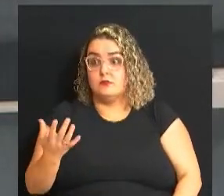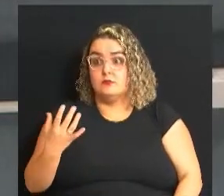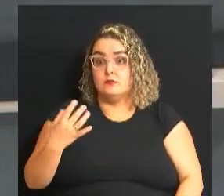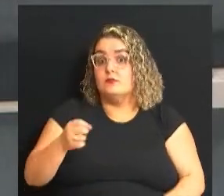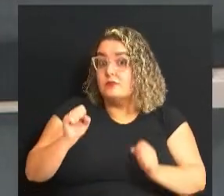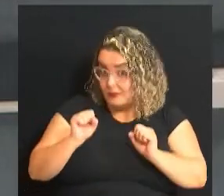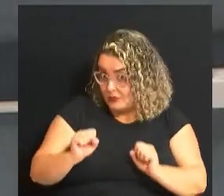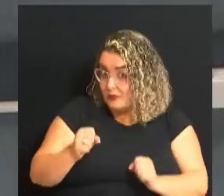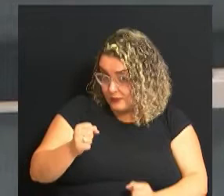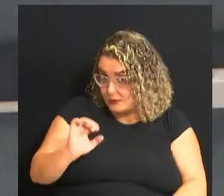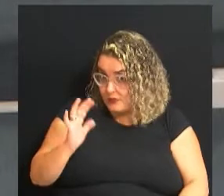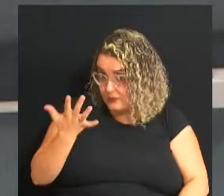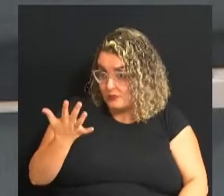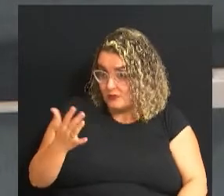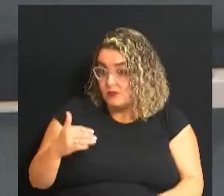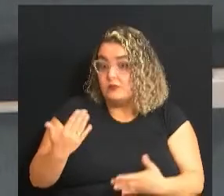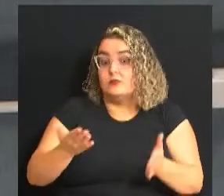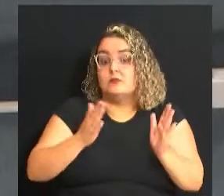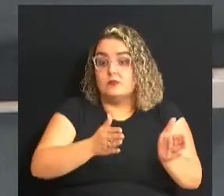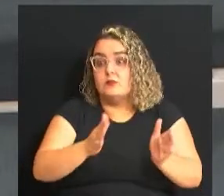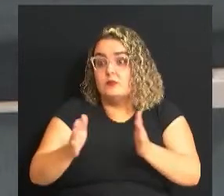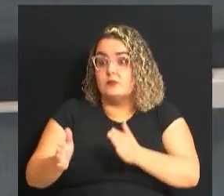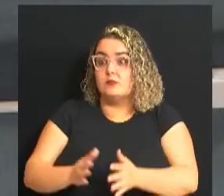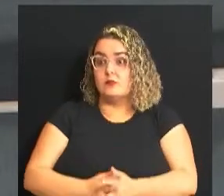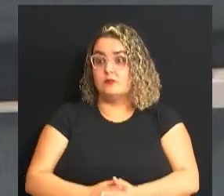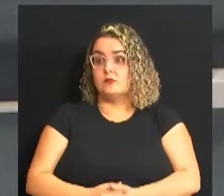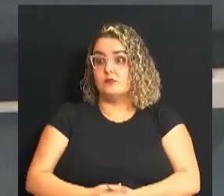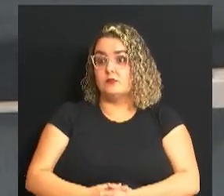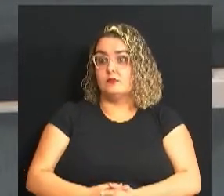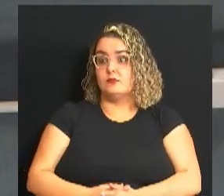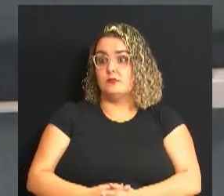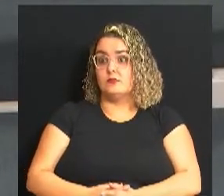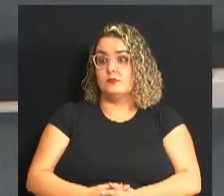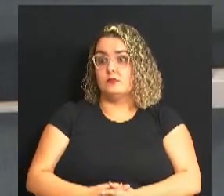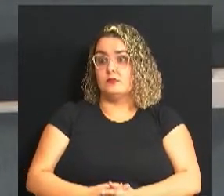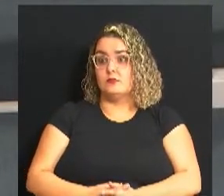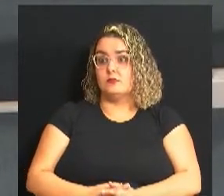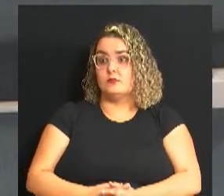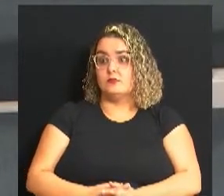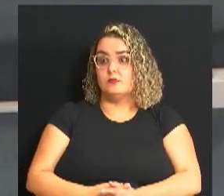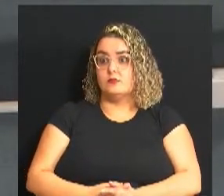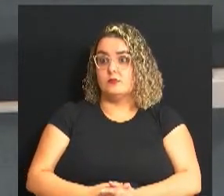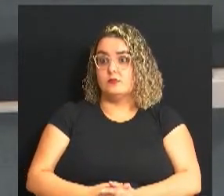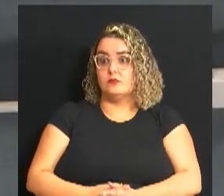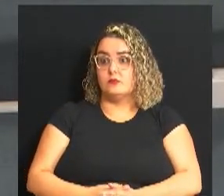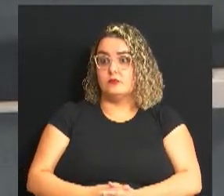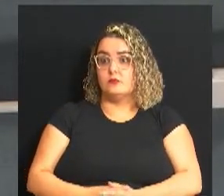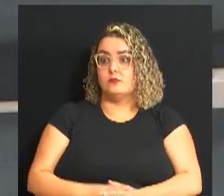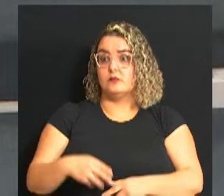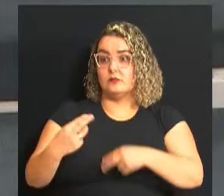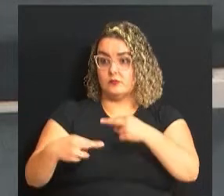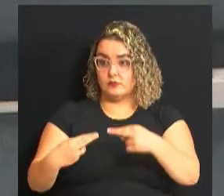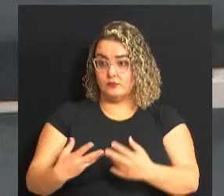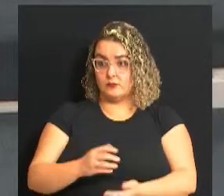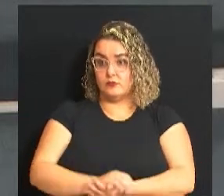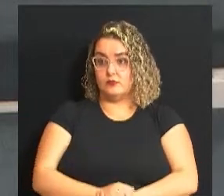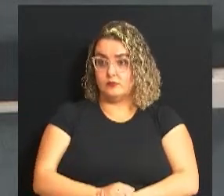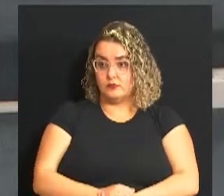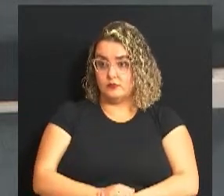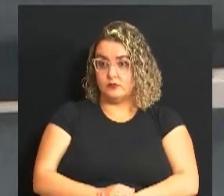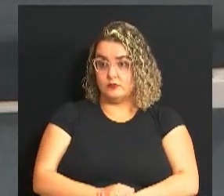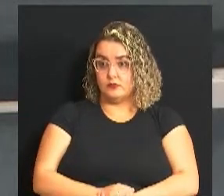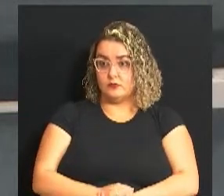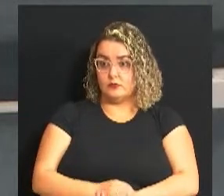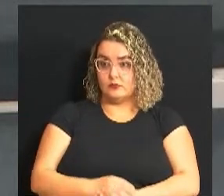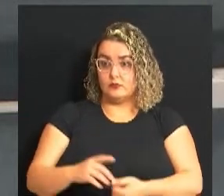acontecer? Qual é a ordem disso? Entendeu? E com relação ao que eu mencionei do